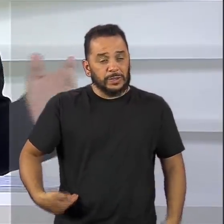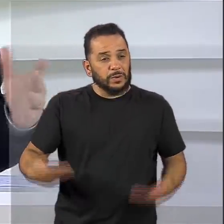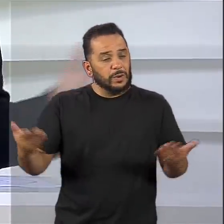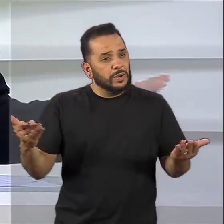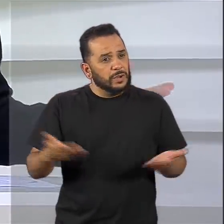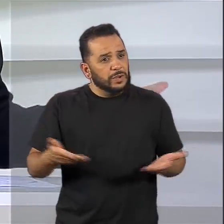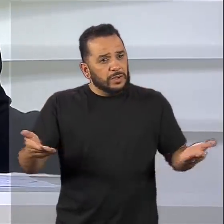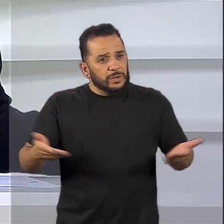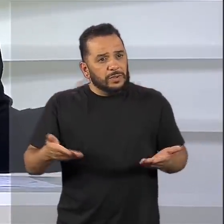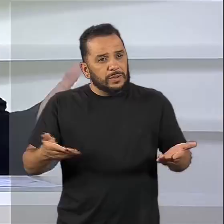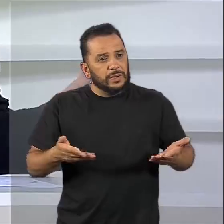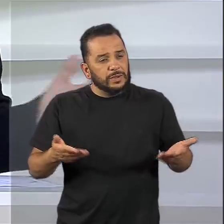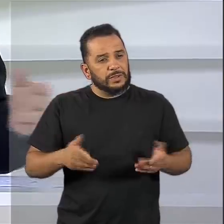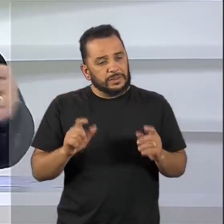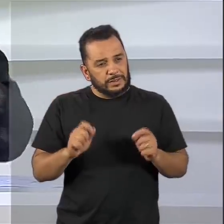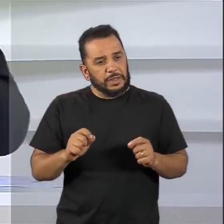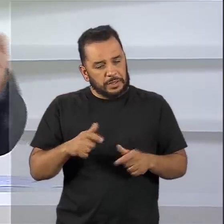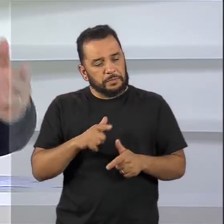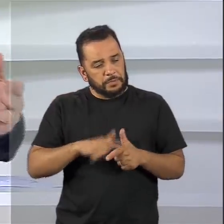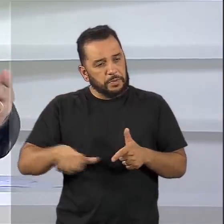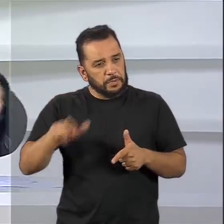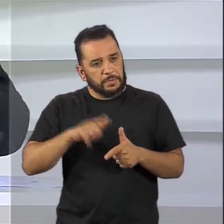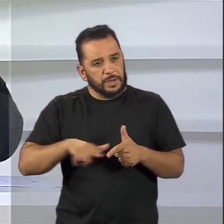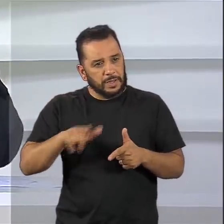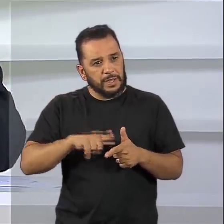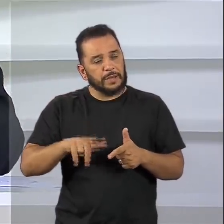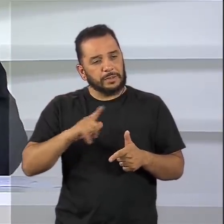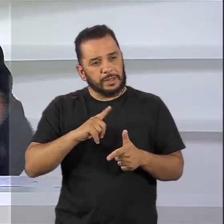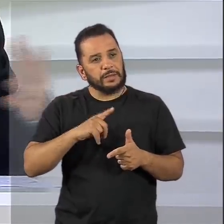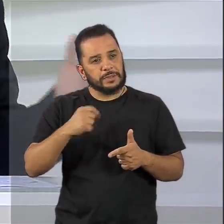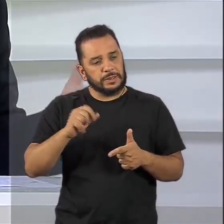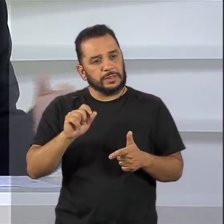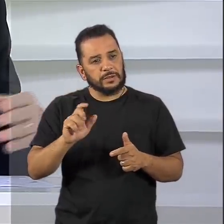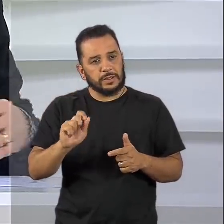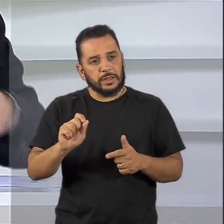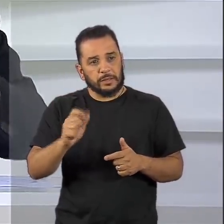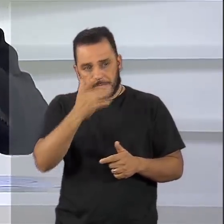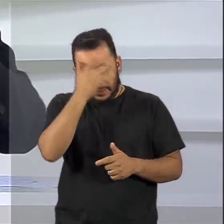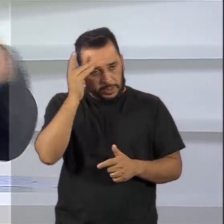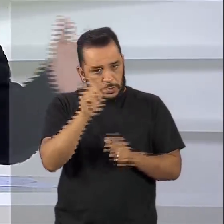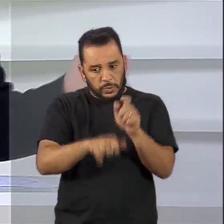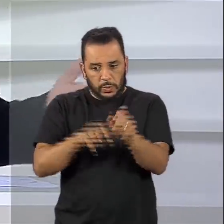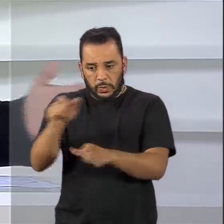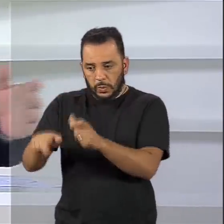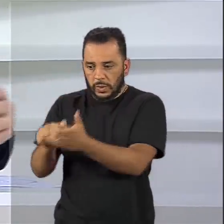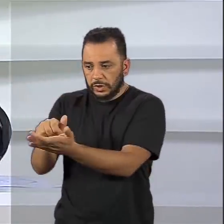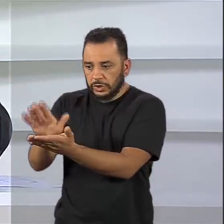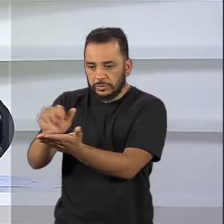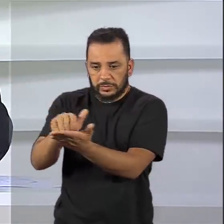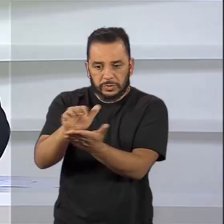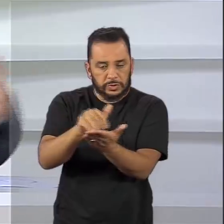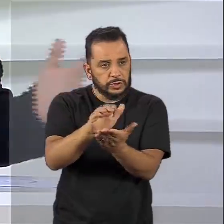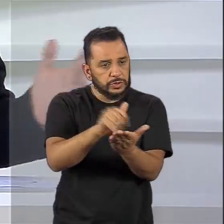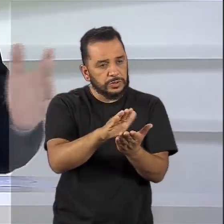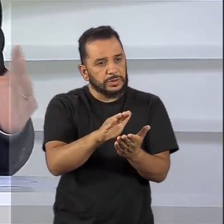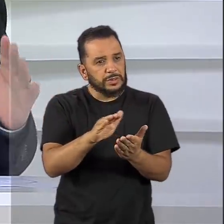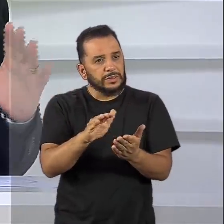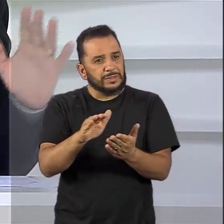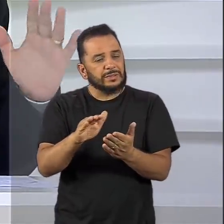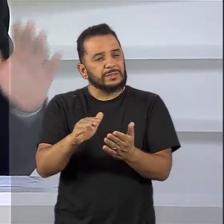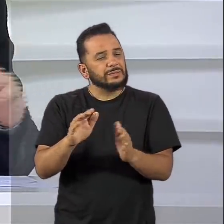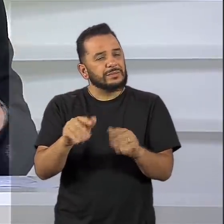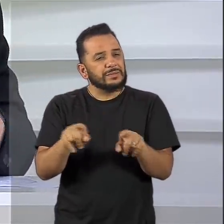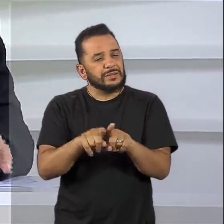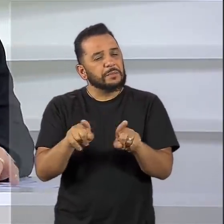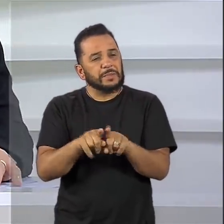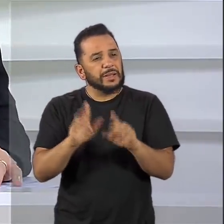aí, tem que falar, vamos demitir gente, vamos acabar com os cargos comissionados, ninguém fala nada. Mas